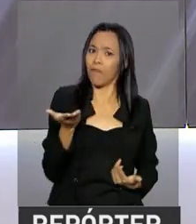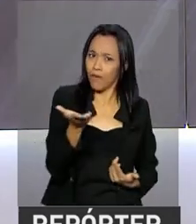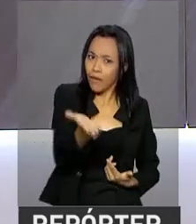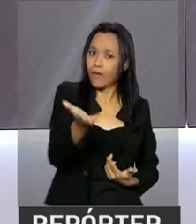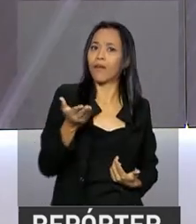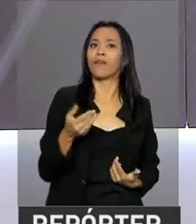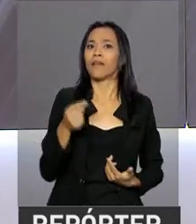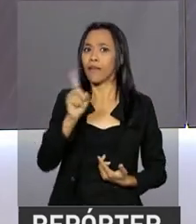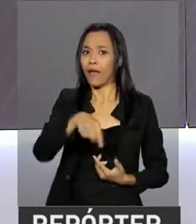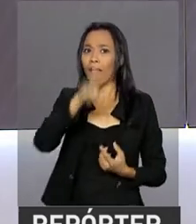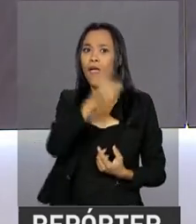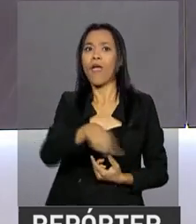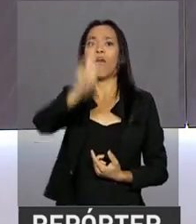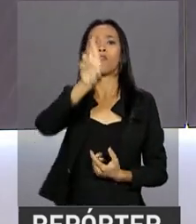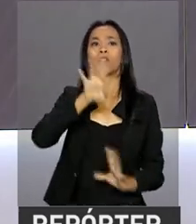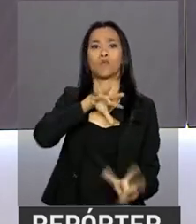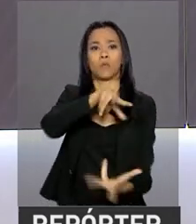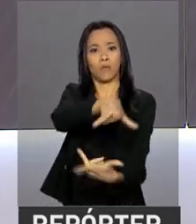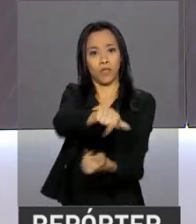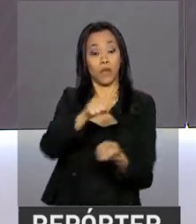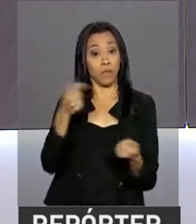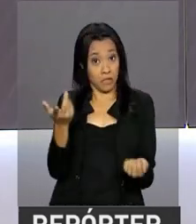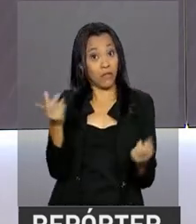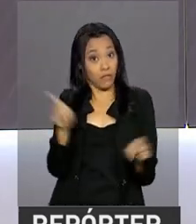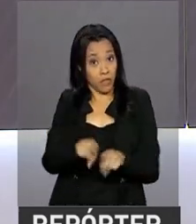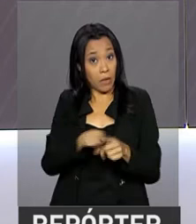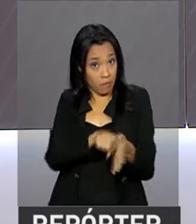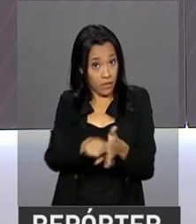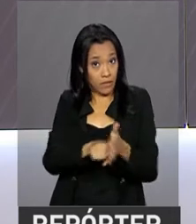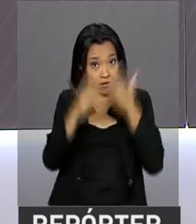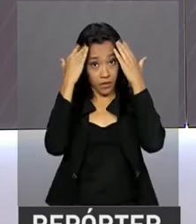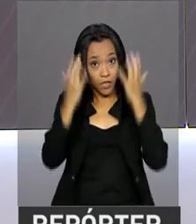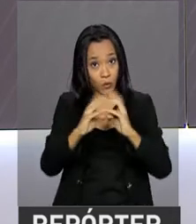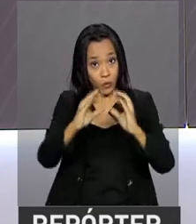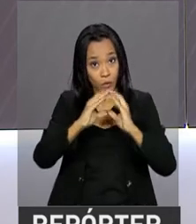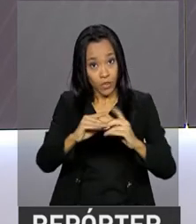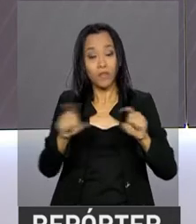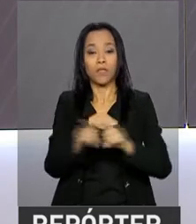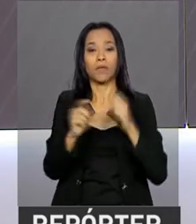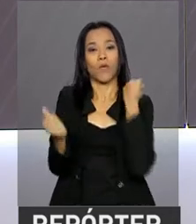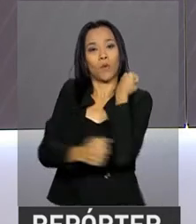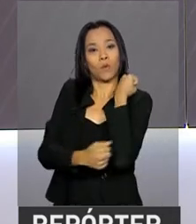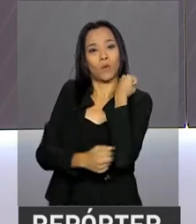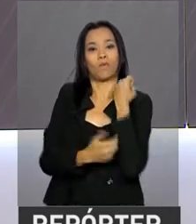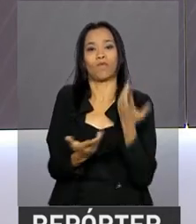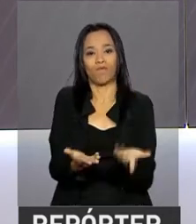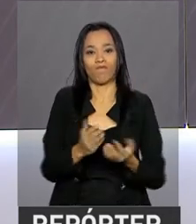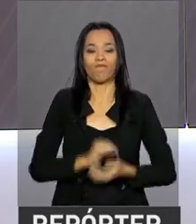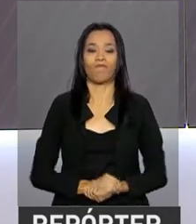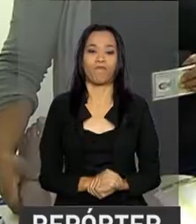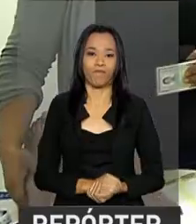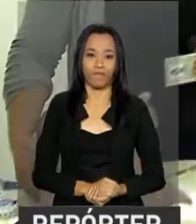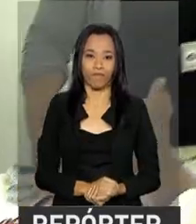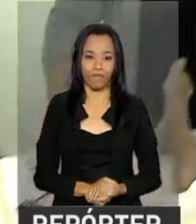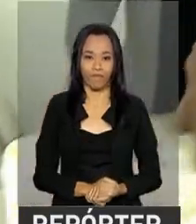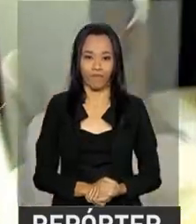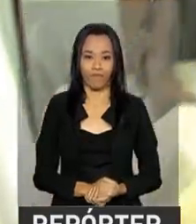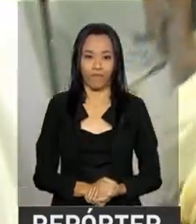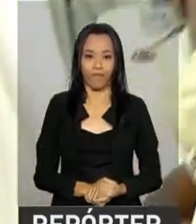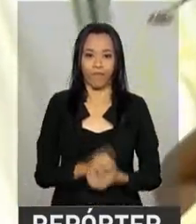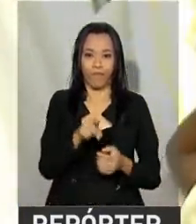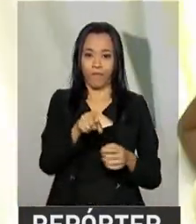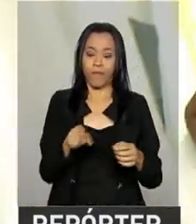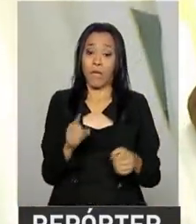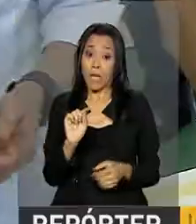que é referência mundial e que também faz pesquisas em neurologia e ortopedia a